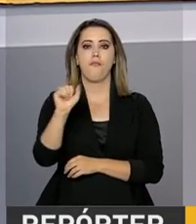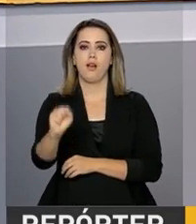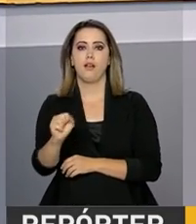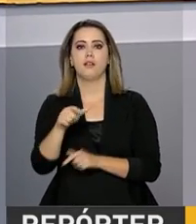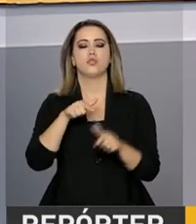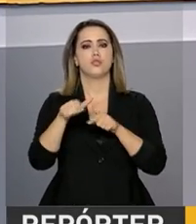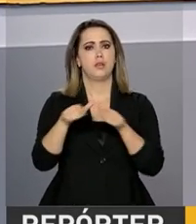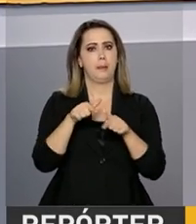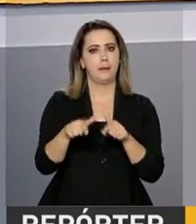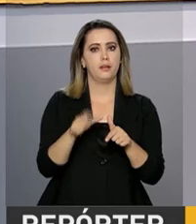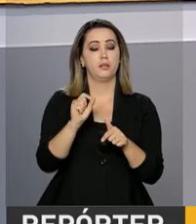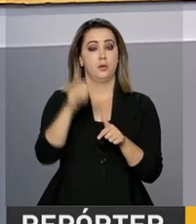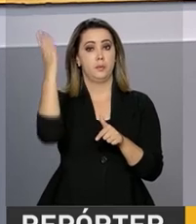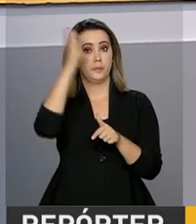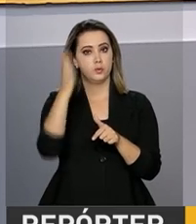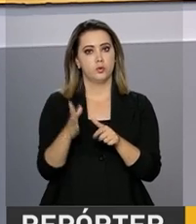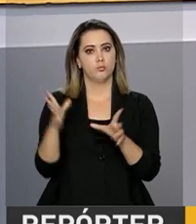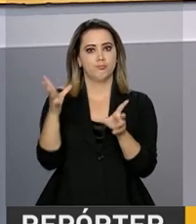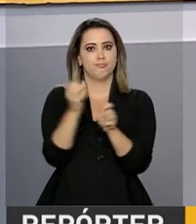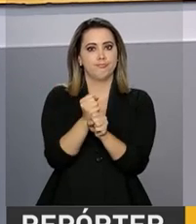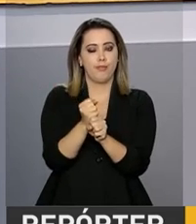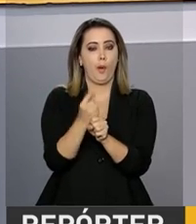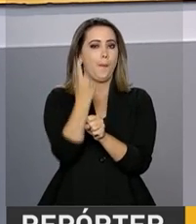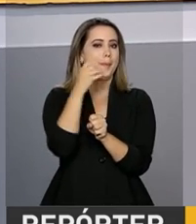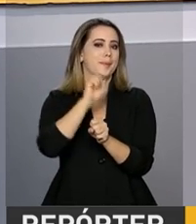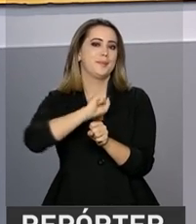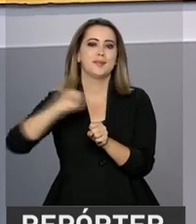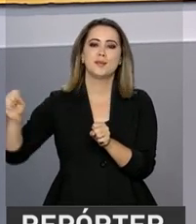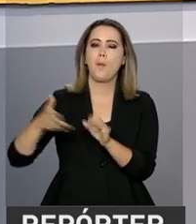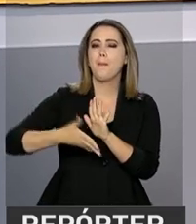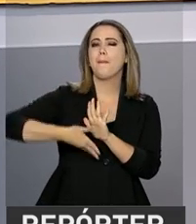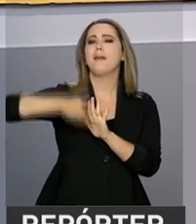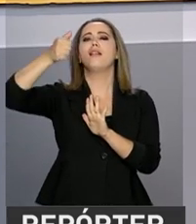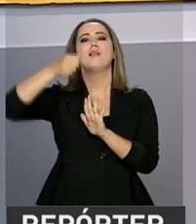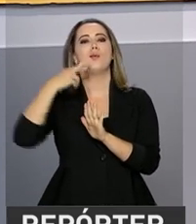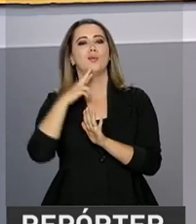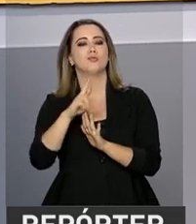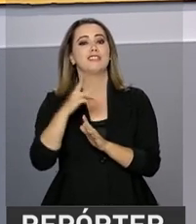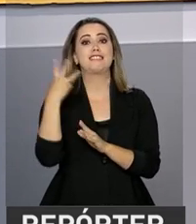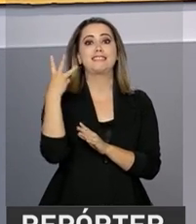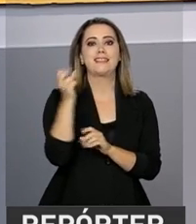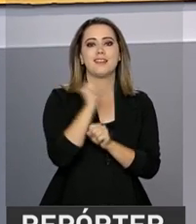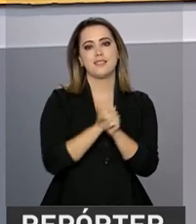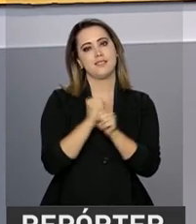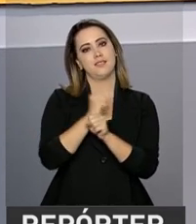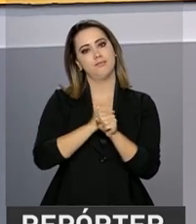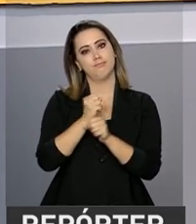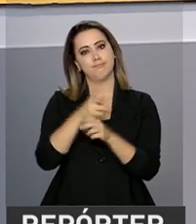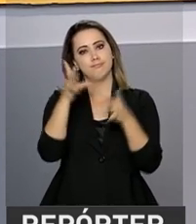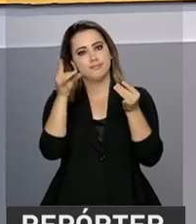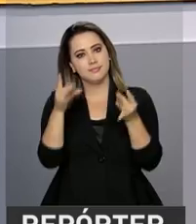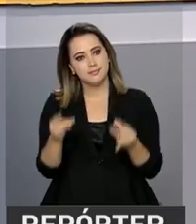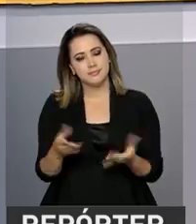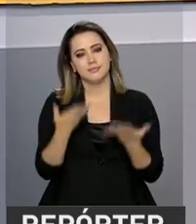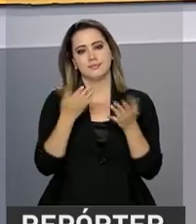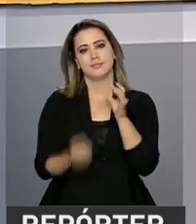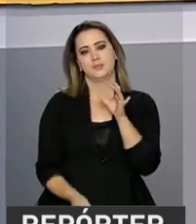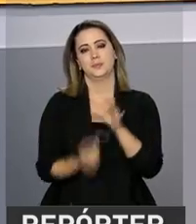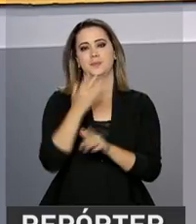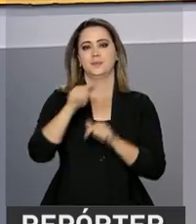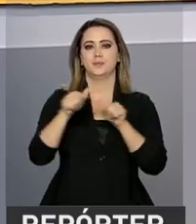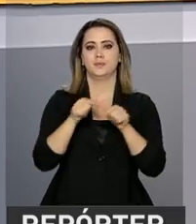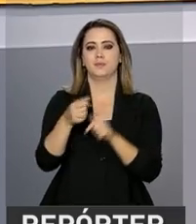vagas formais de trabalho O Brasil fecha o primeiro semestre com o melhor resultado em 3 anos quem detalha os números da criação de